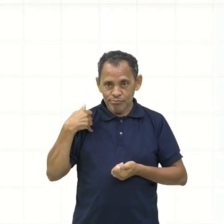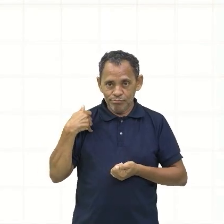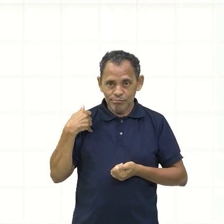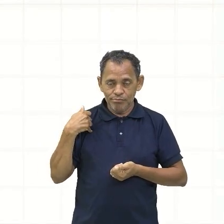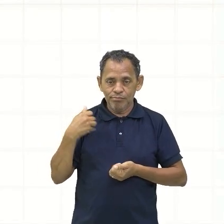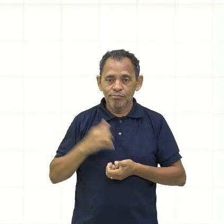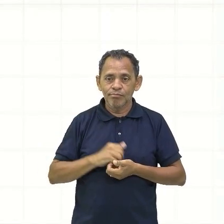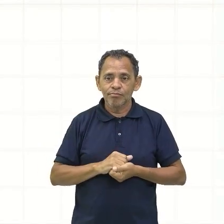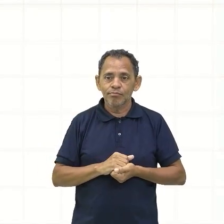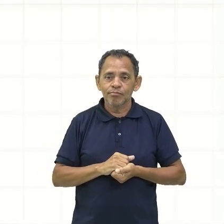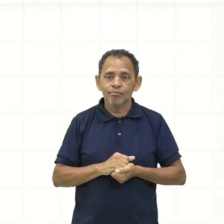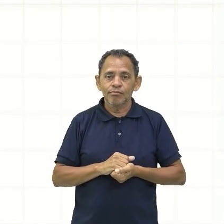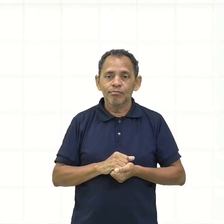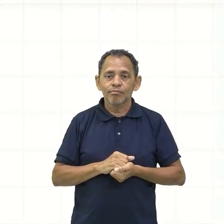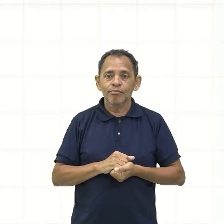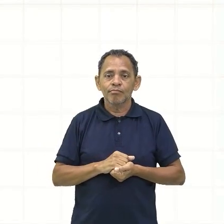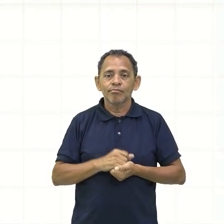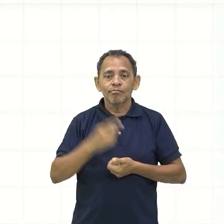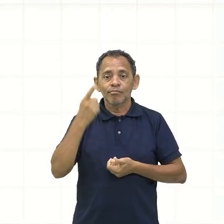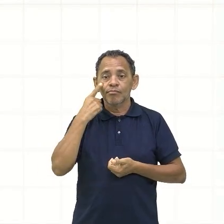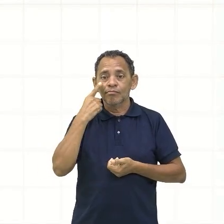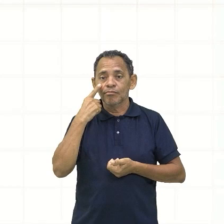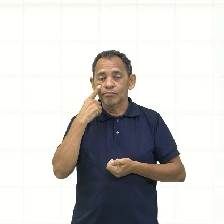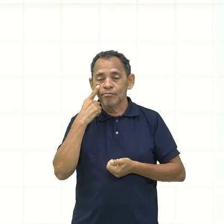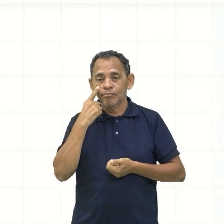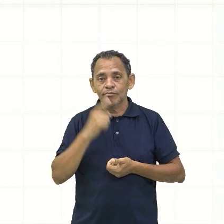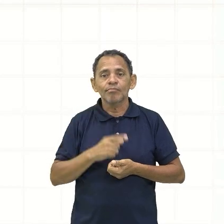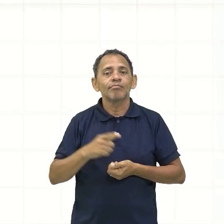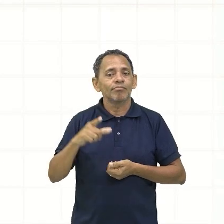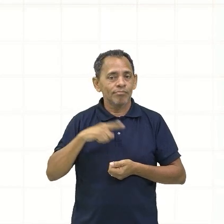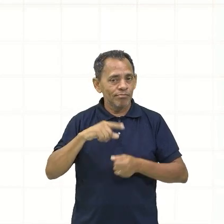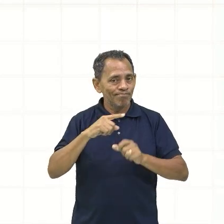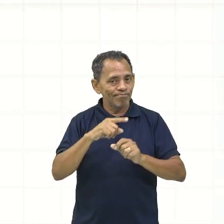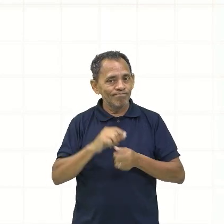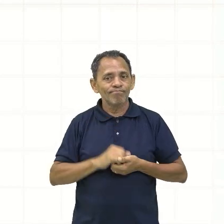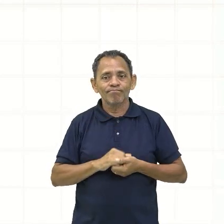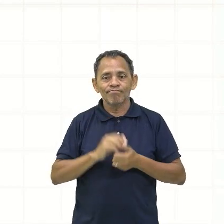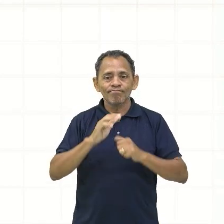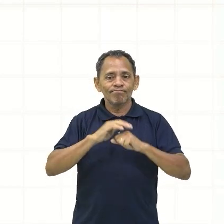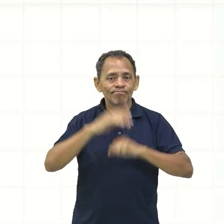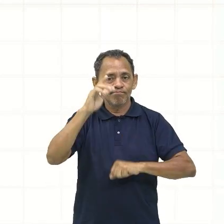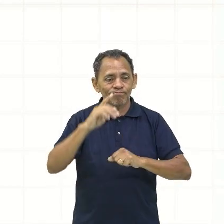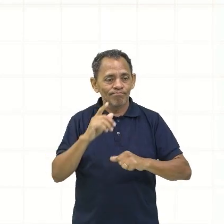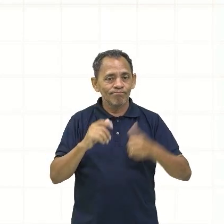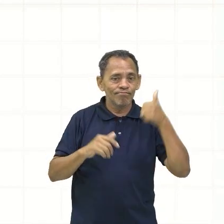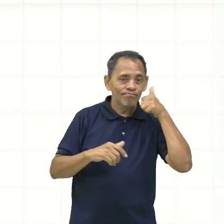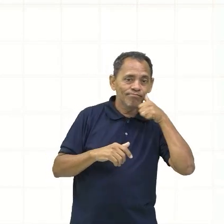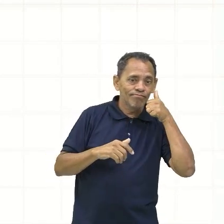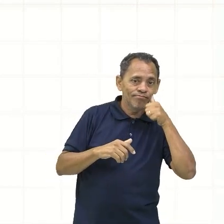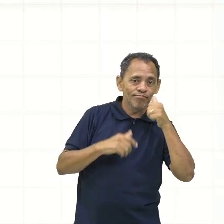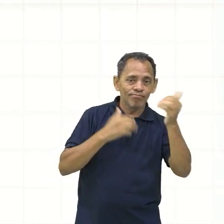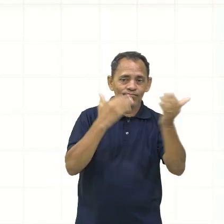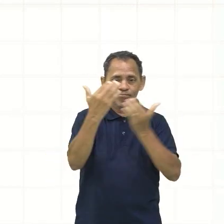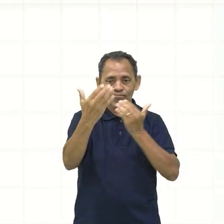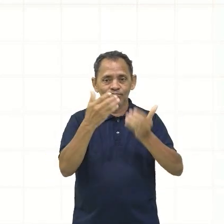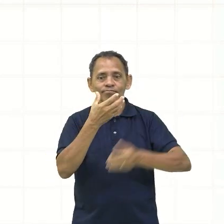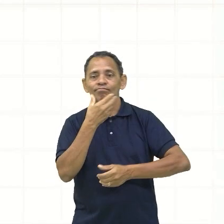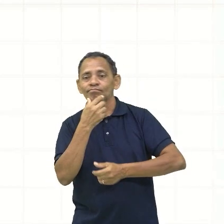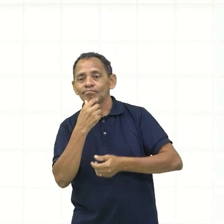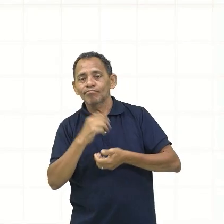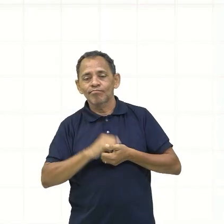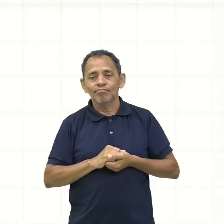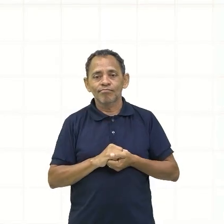né? Observem que há mais mulheres do que homens. As mulheres nessa faixa etária, elas